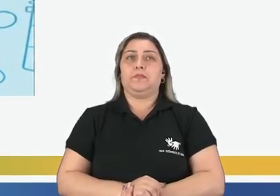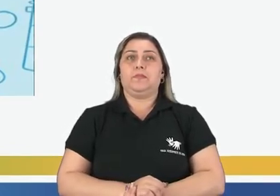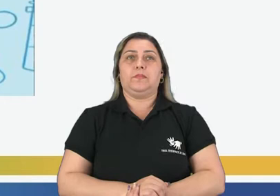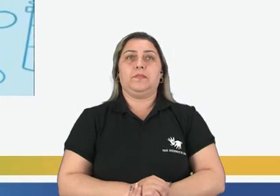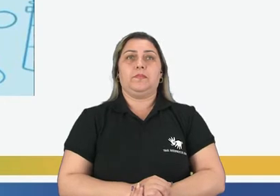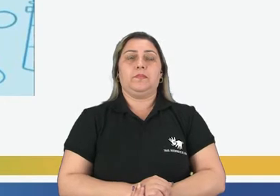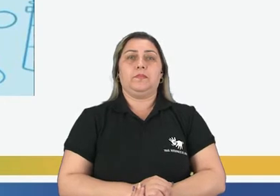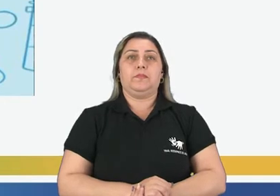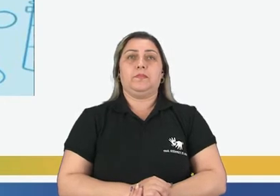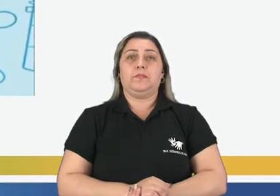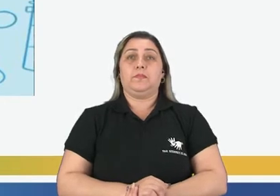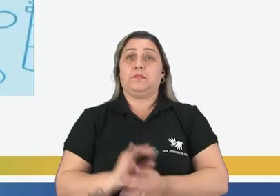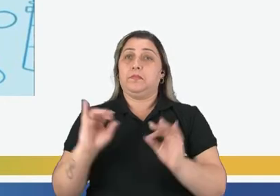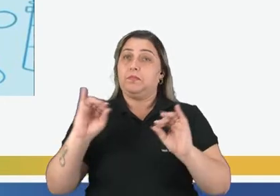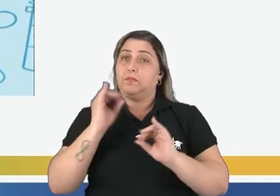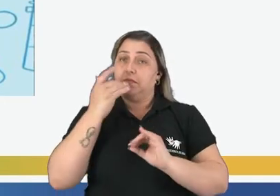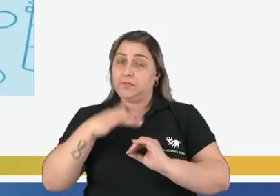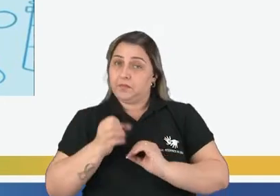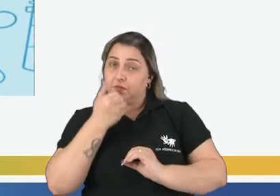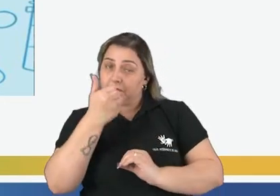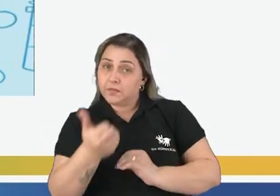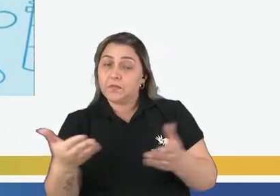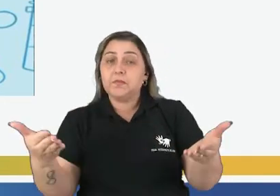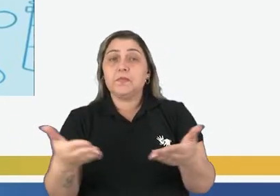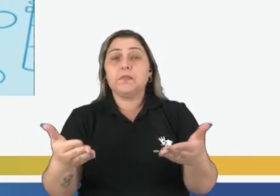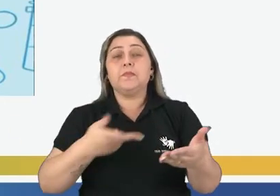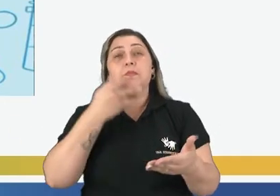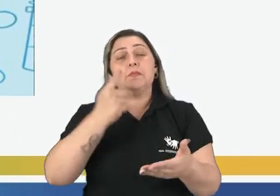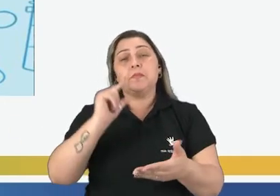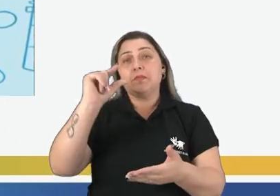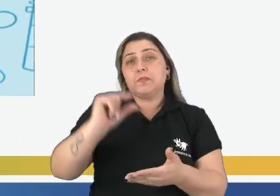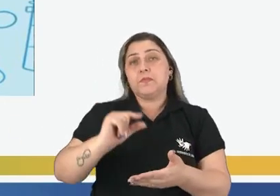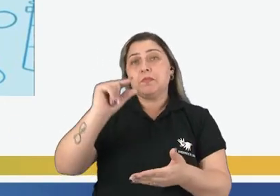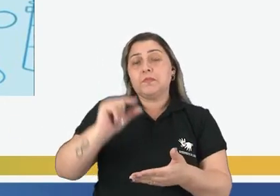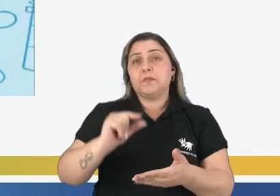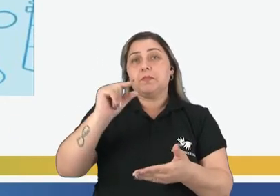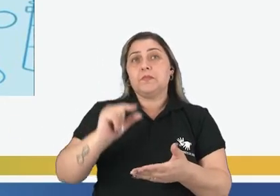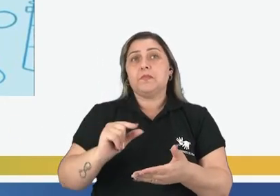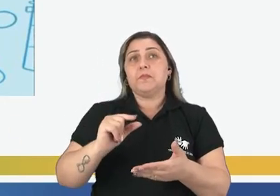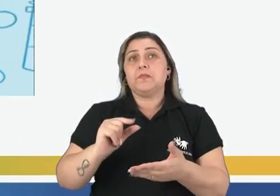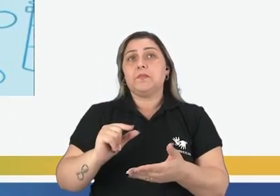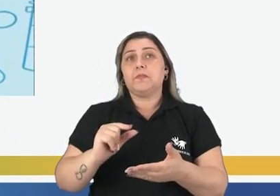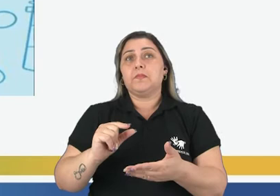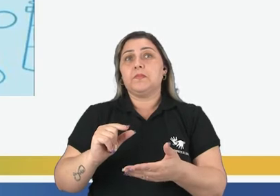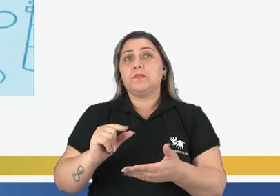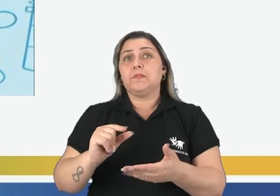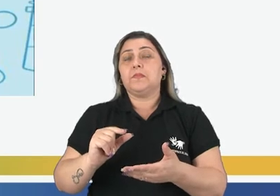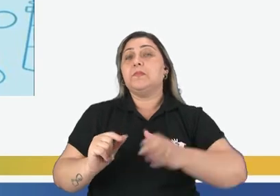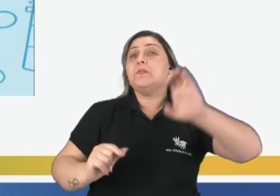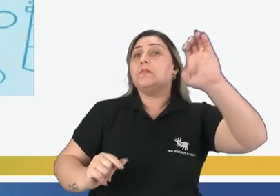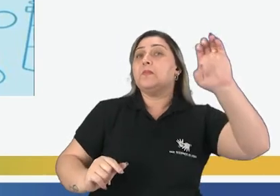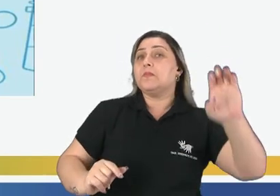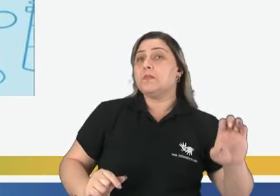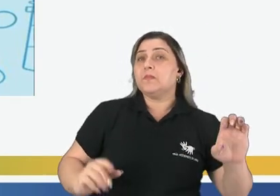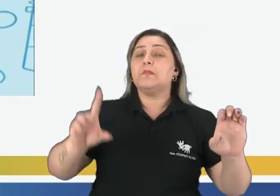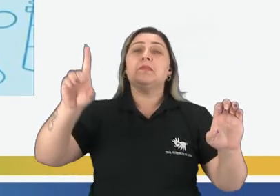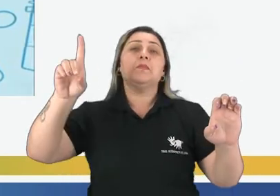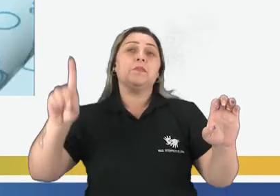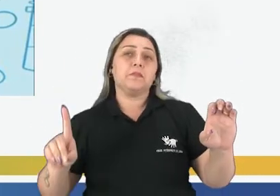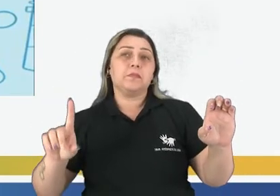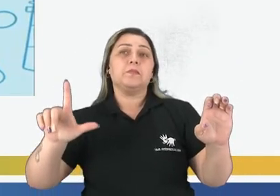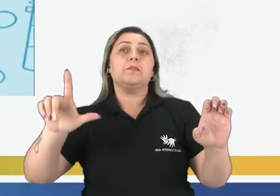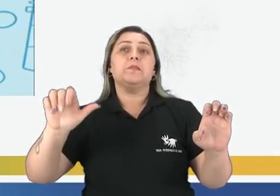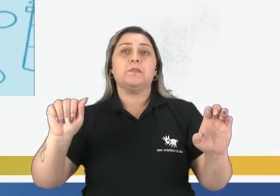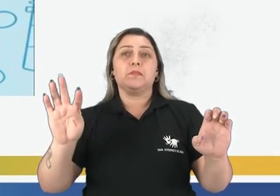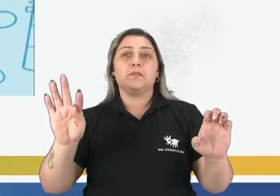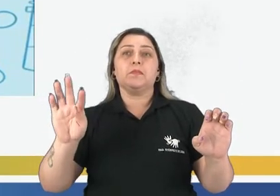Oi, crianças, tudo bem? Hoje vamos falar um pouquinho sobre lateralidade.